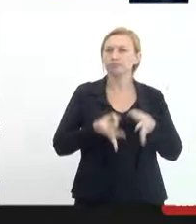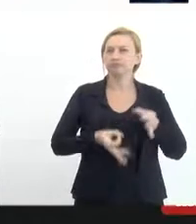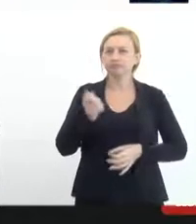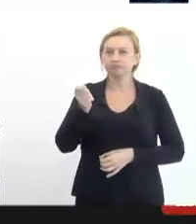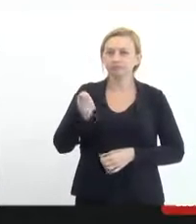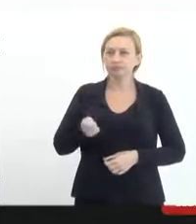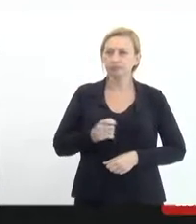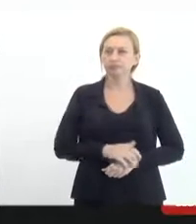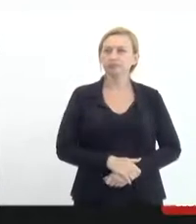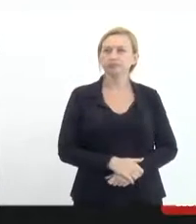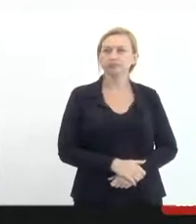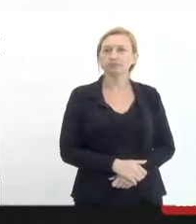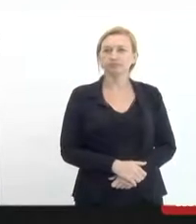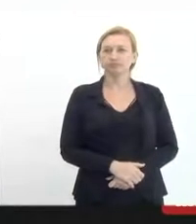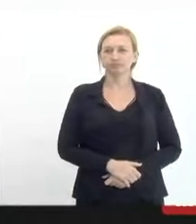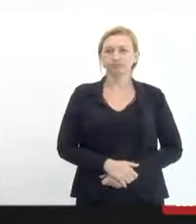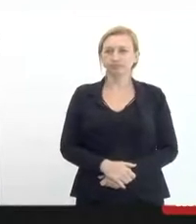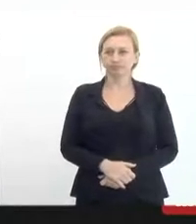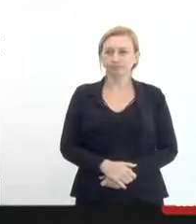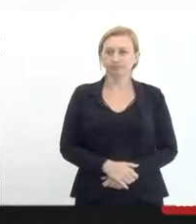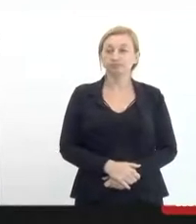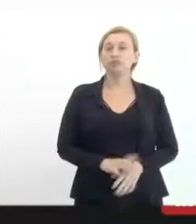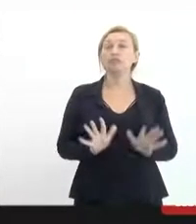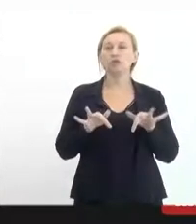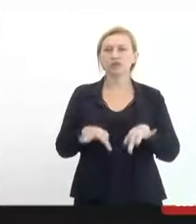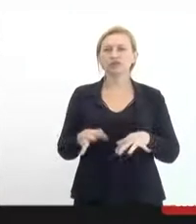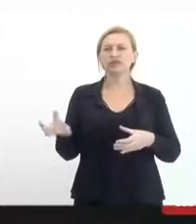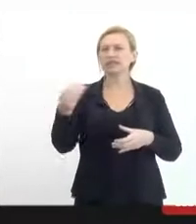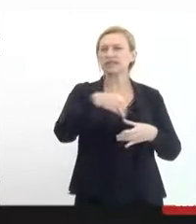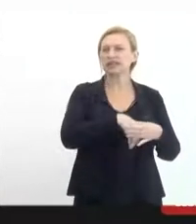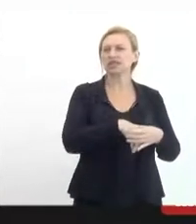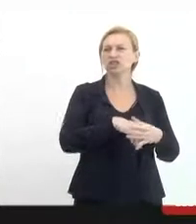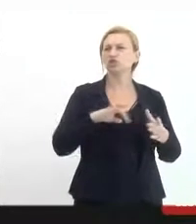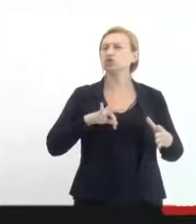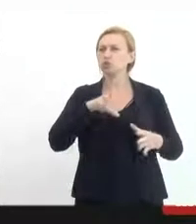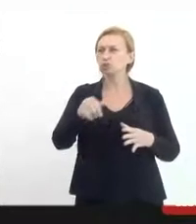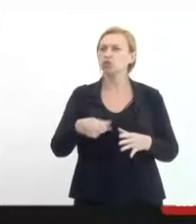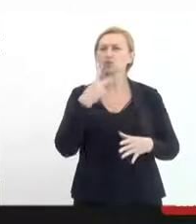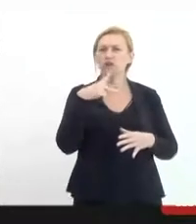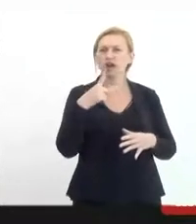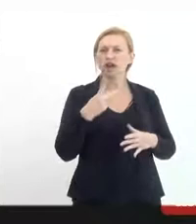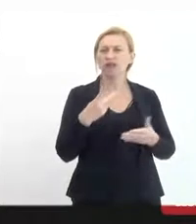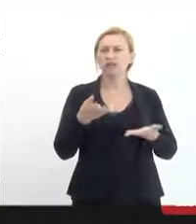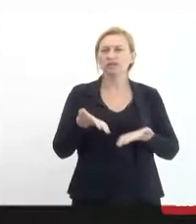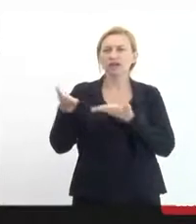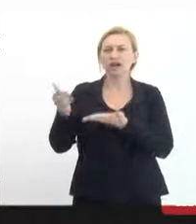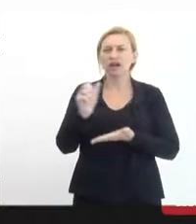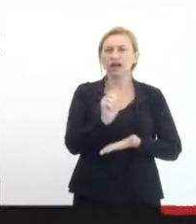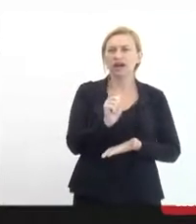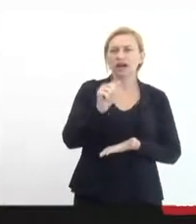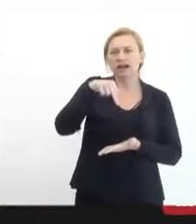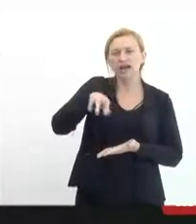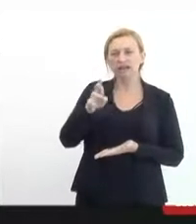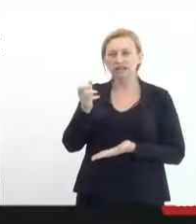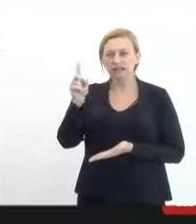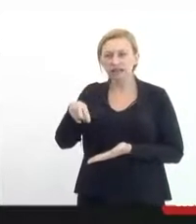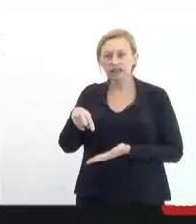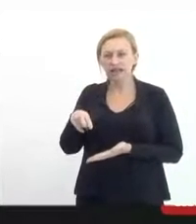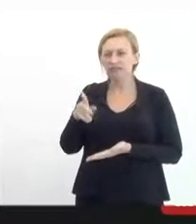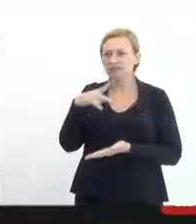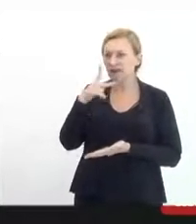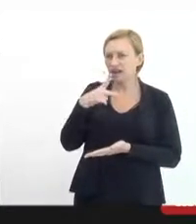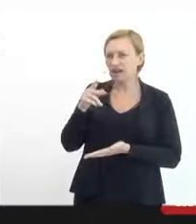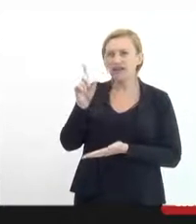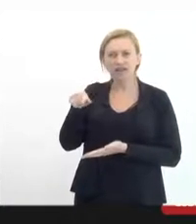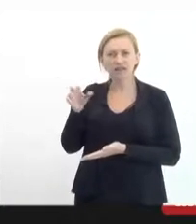precedente. E, por fim, dentro dessa abordagem, eu vou passar a palavra à Andréia para completar o que ela julgar necessário